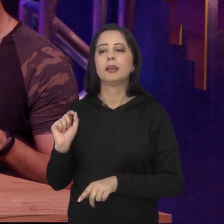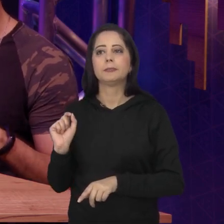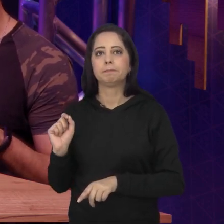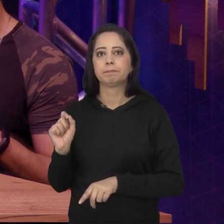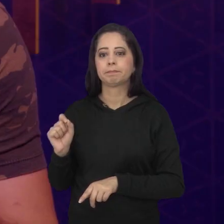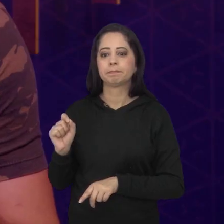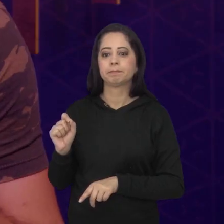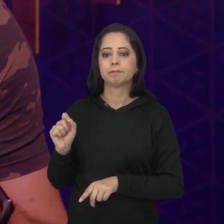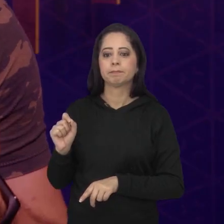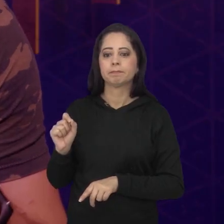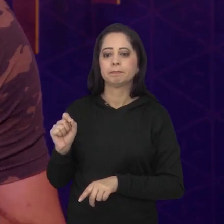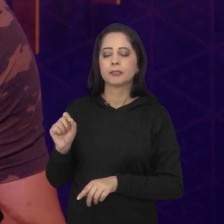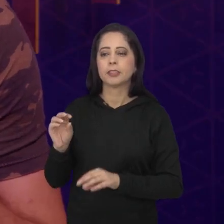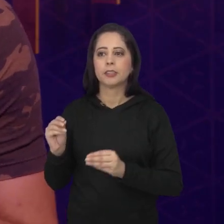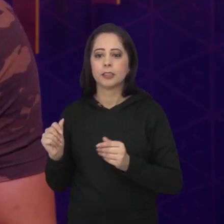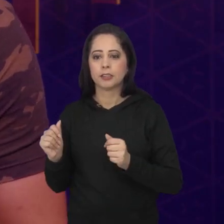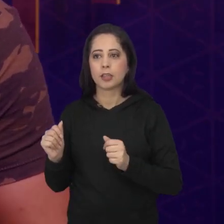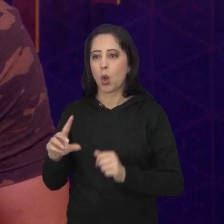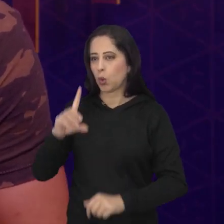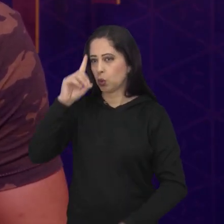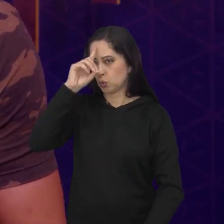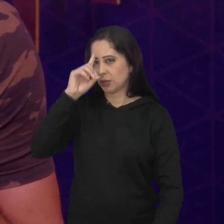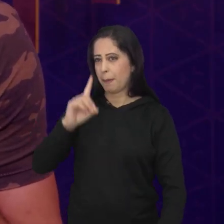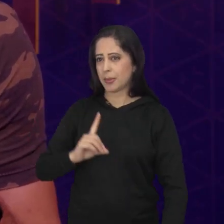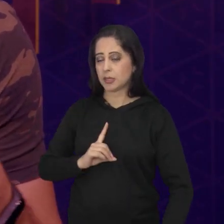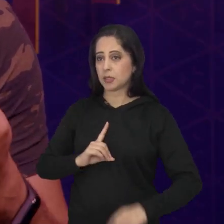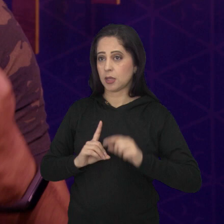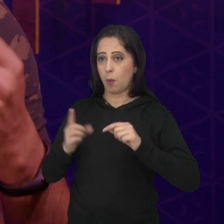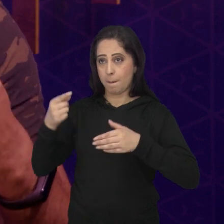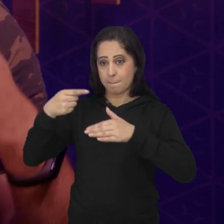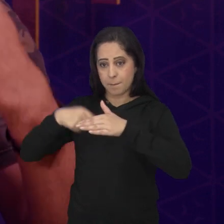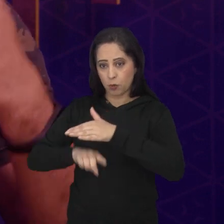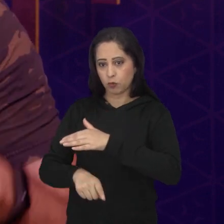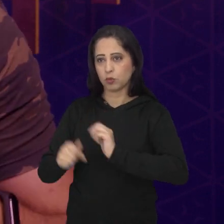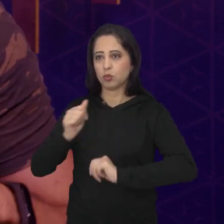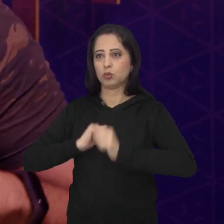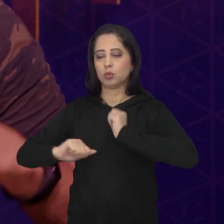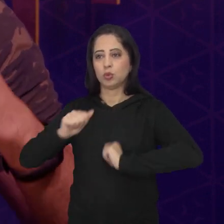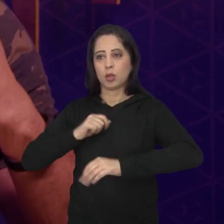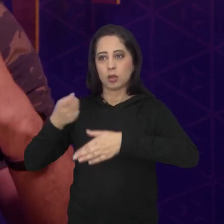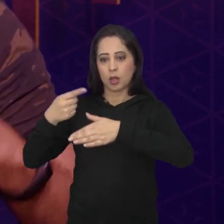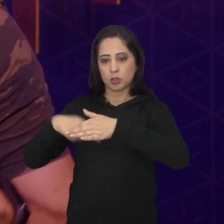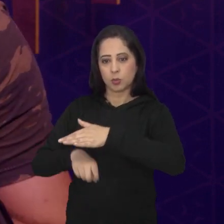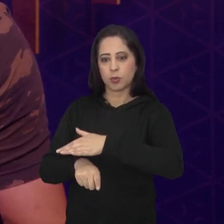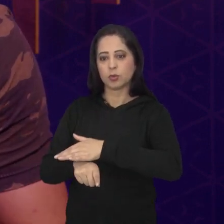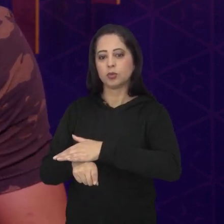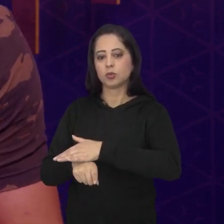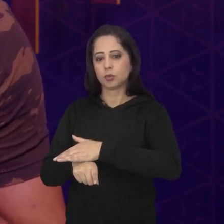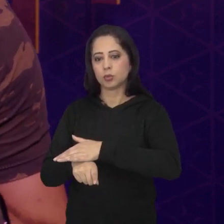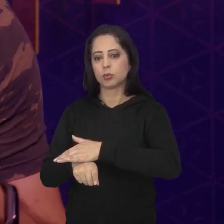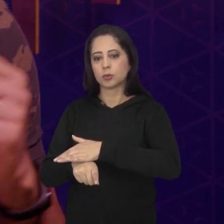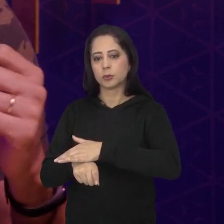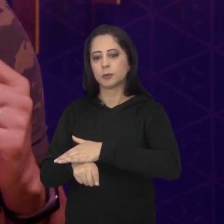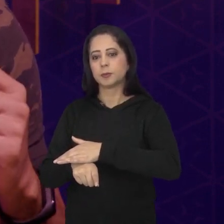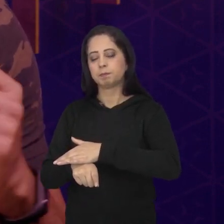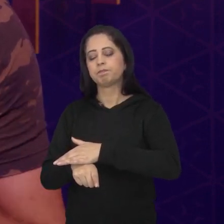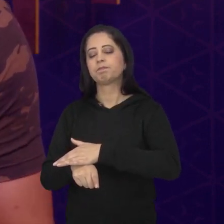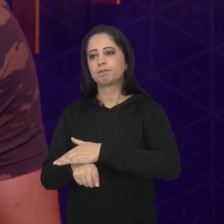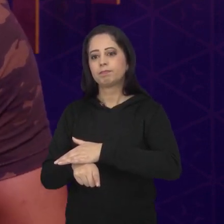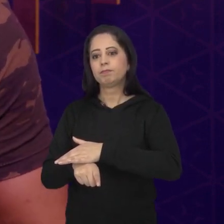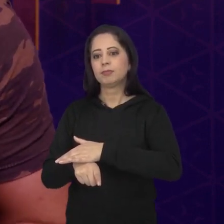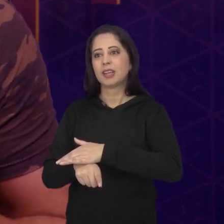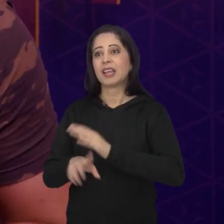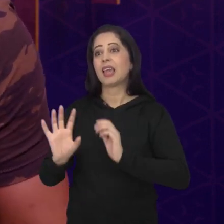falando, galera, sobre os casos de uma depressão mais profunda, ansiedade mais profunda, que